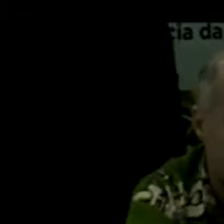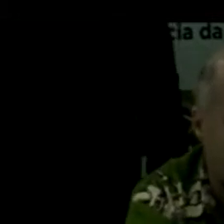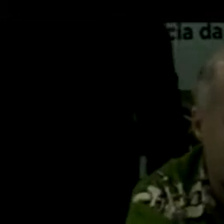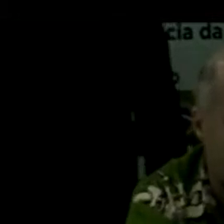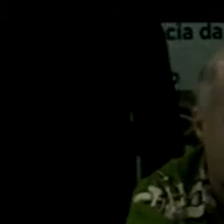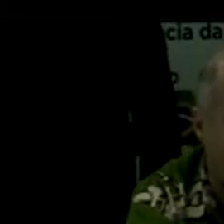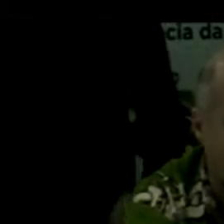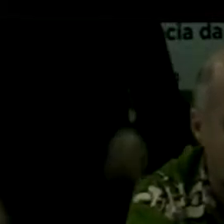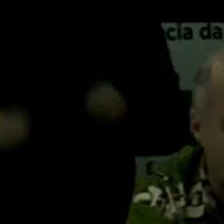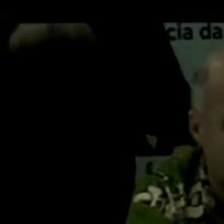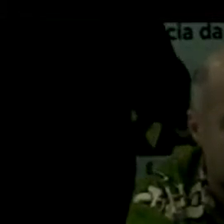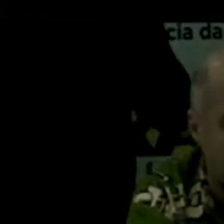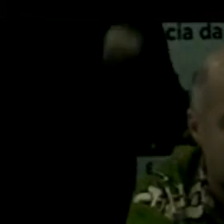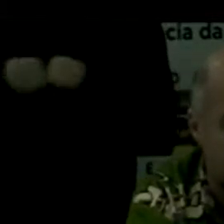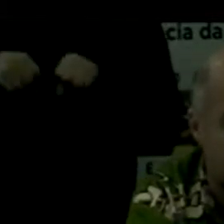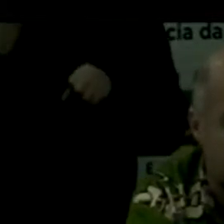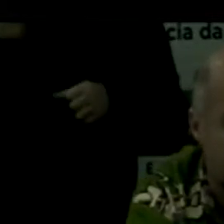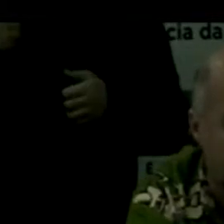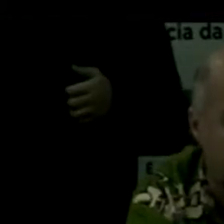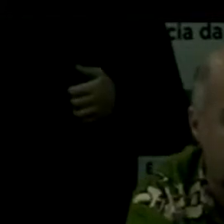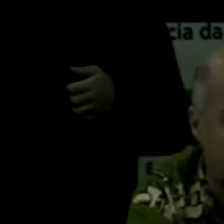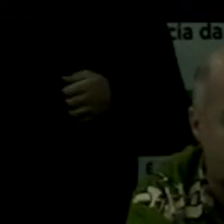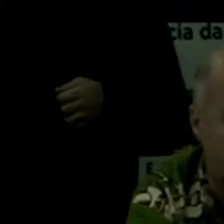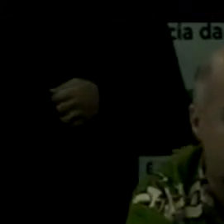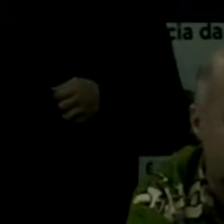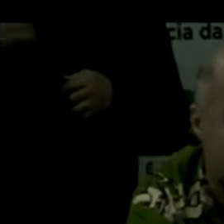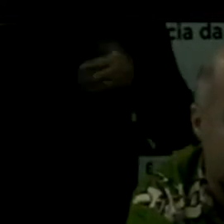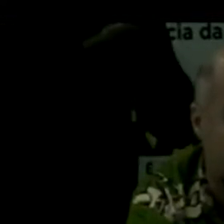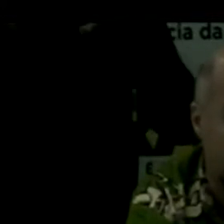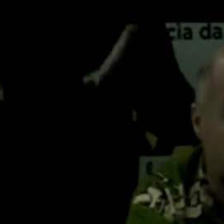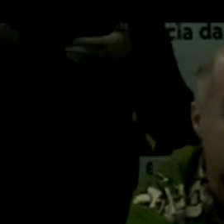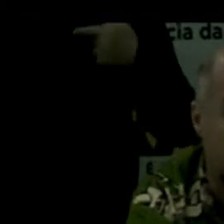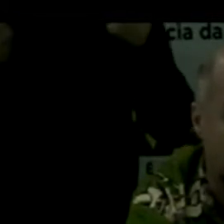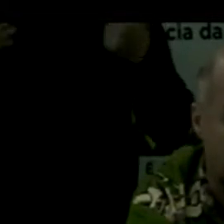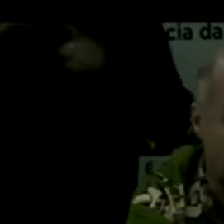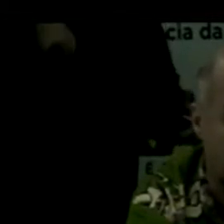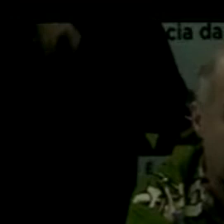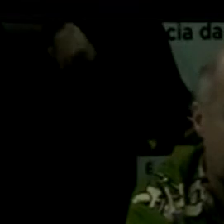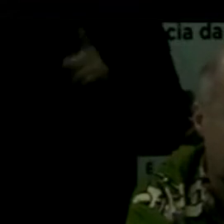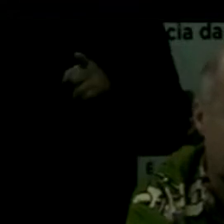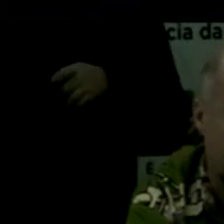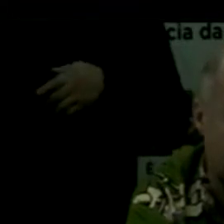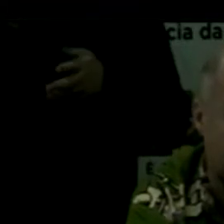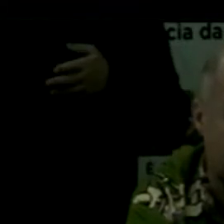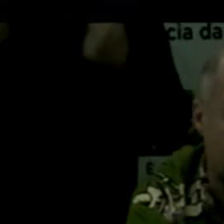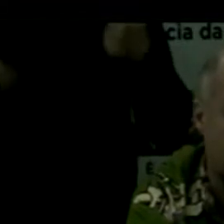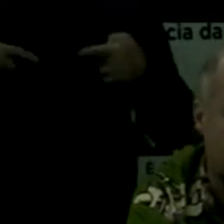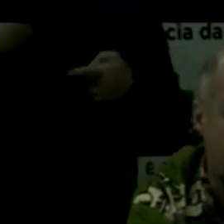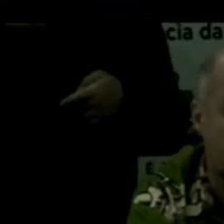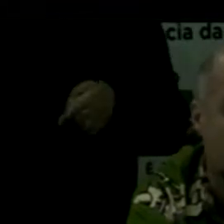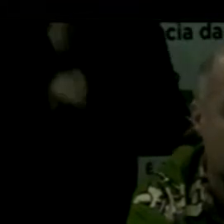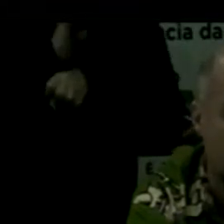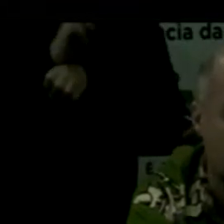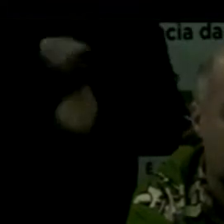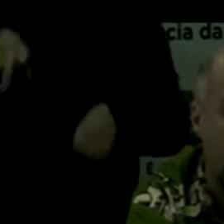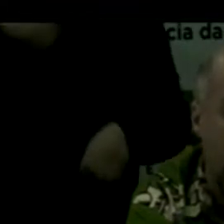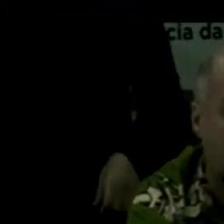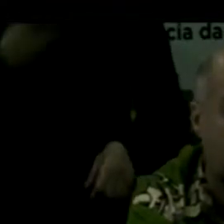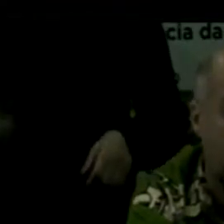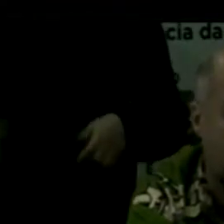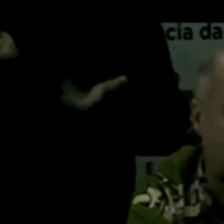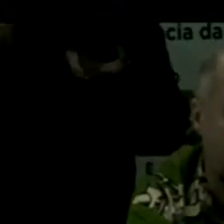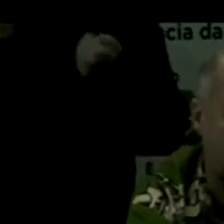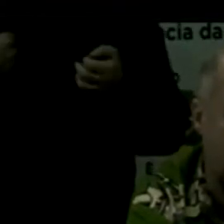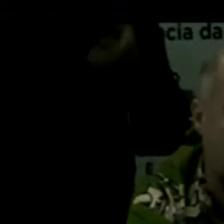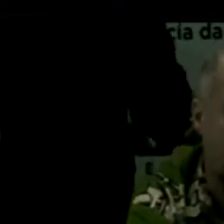O Sistema Nacional de Participação Social deve ser uma política de Estado e não de governo. Nesse sentido, deve ser